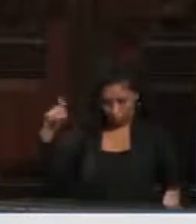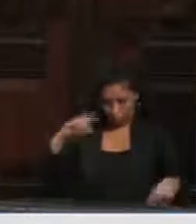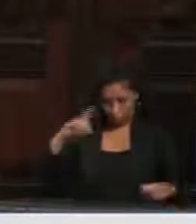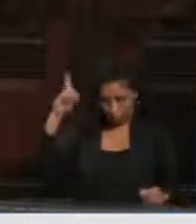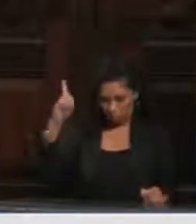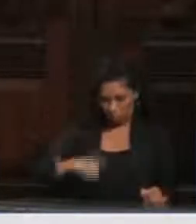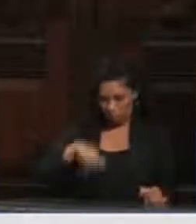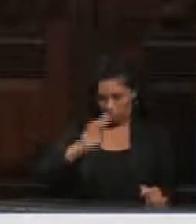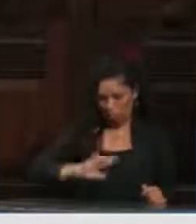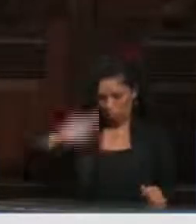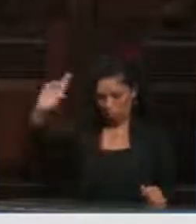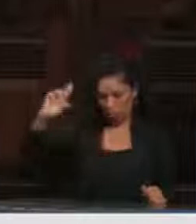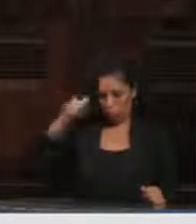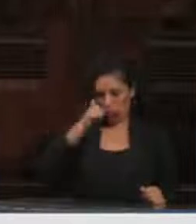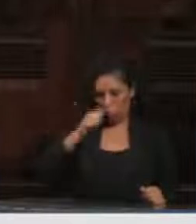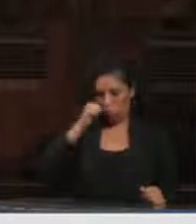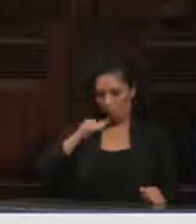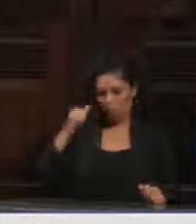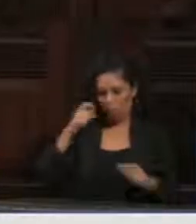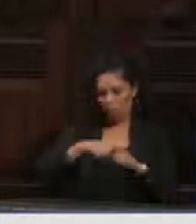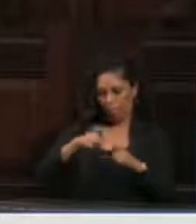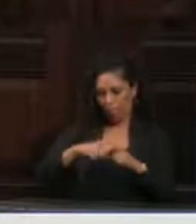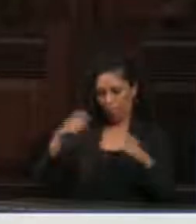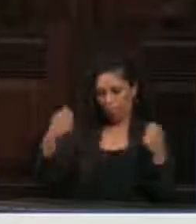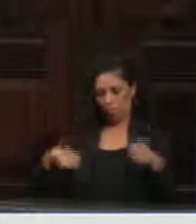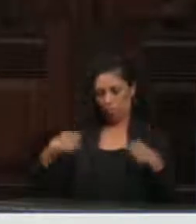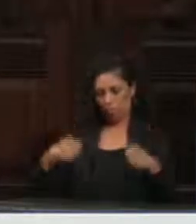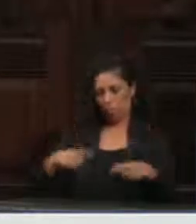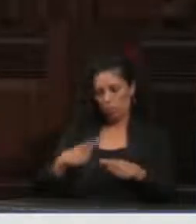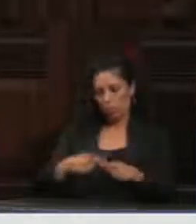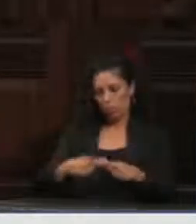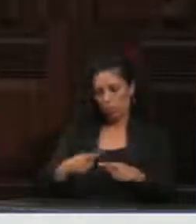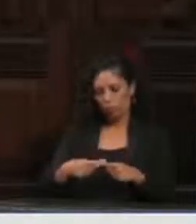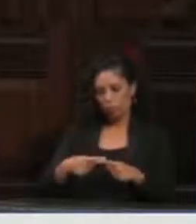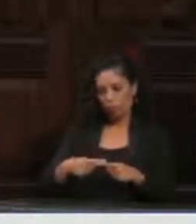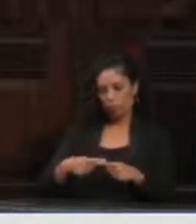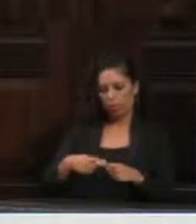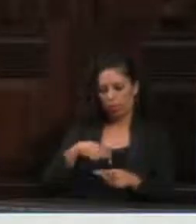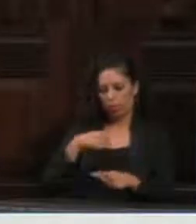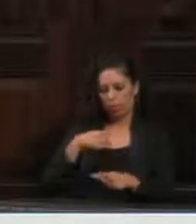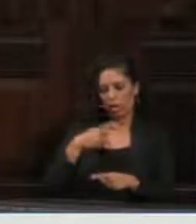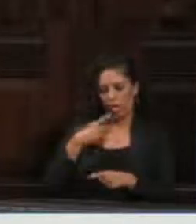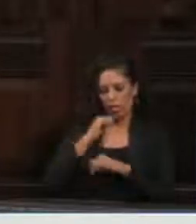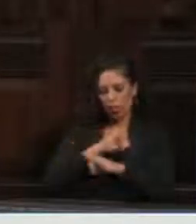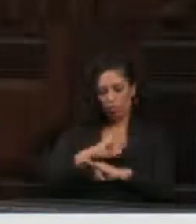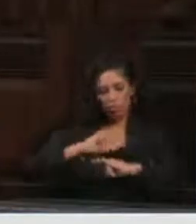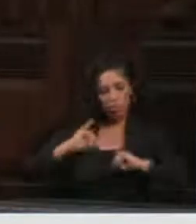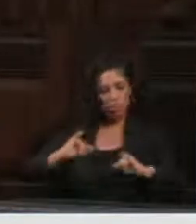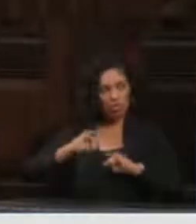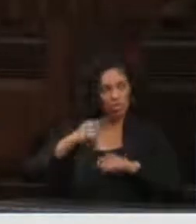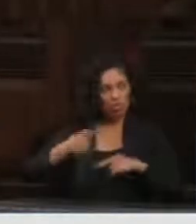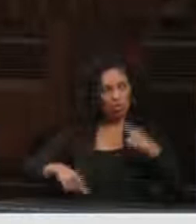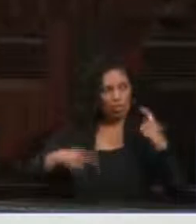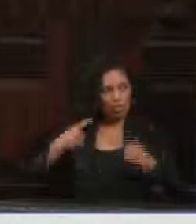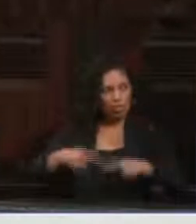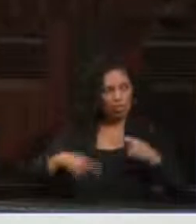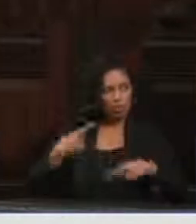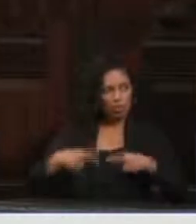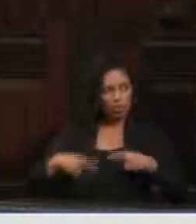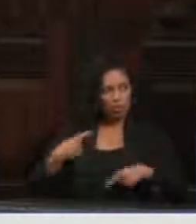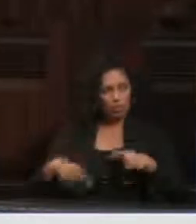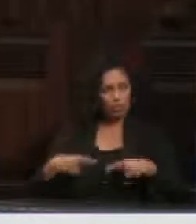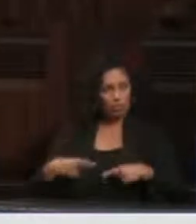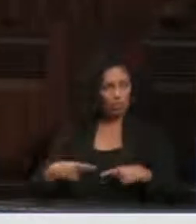à enfermeira, para que ela possa informar a população que essa política